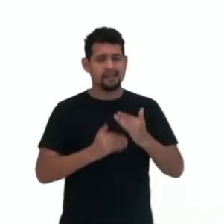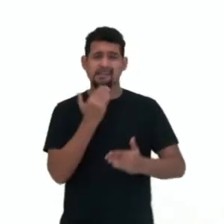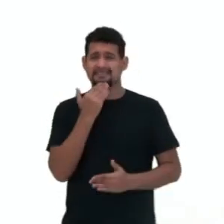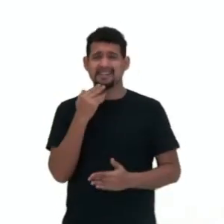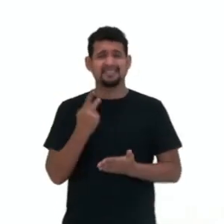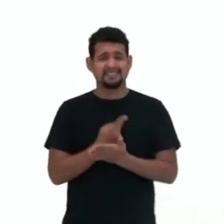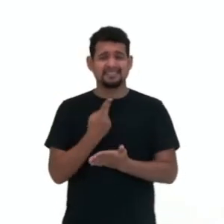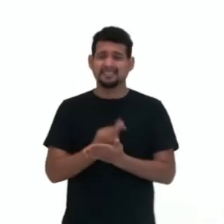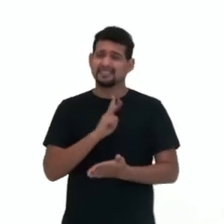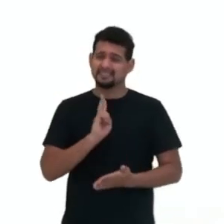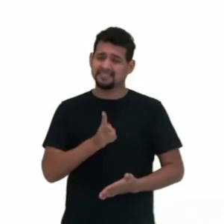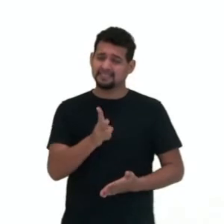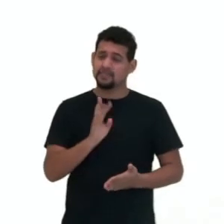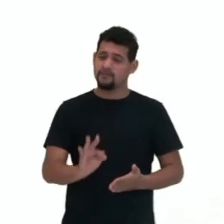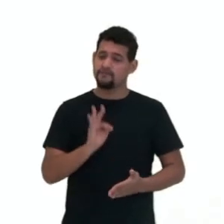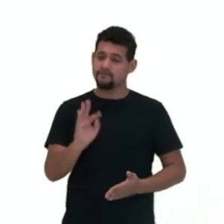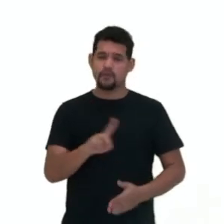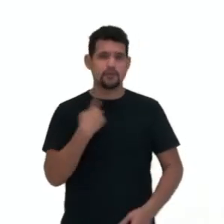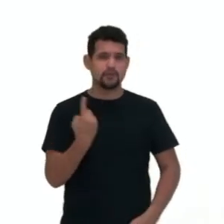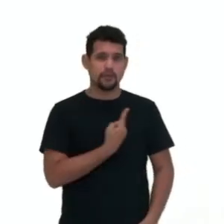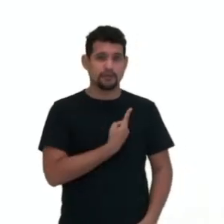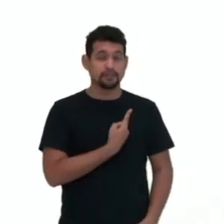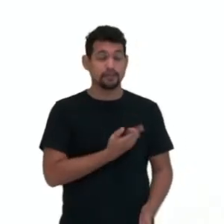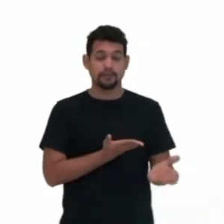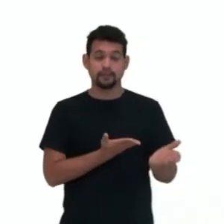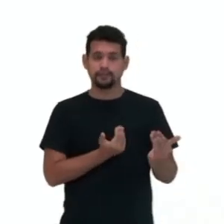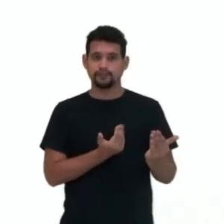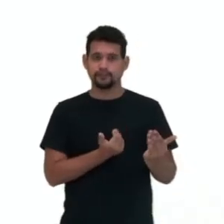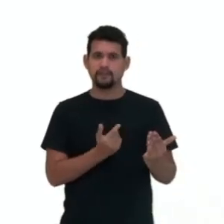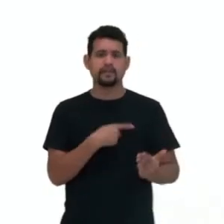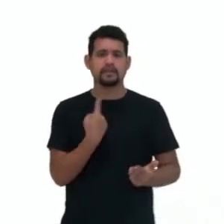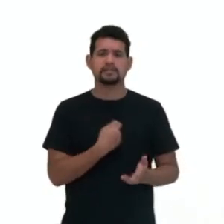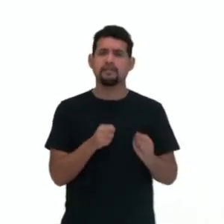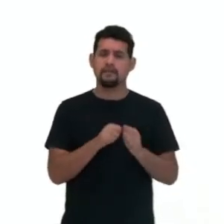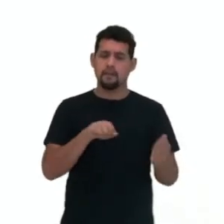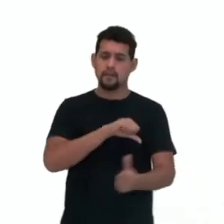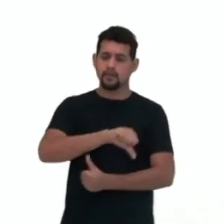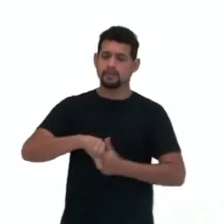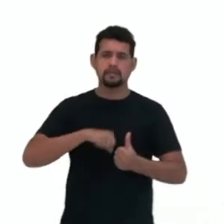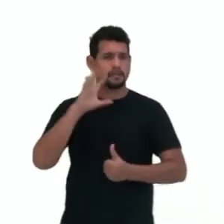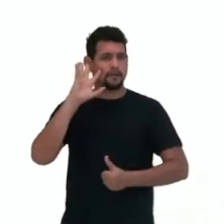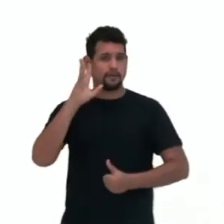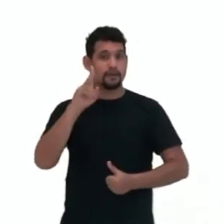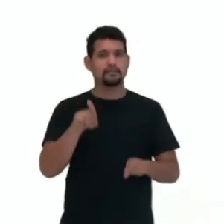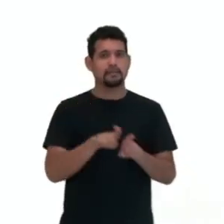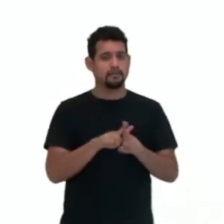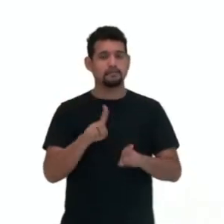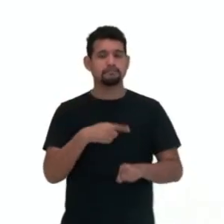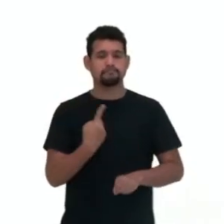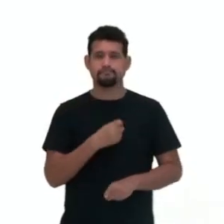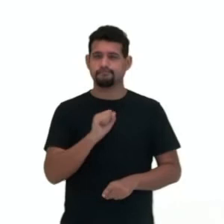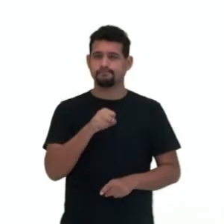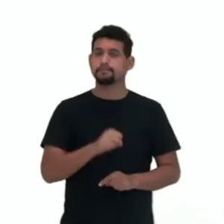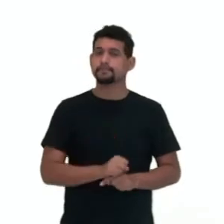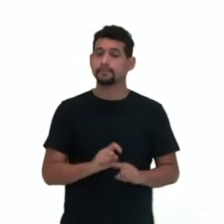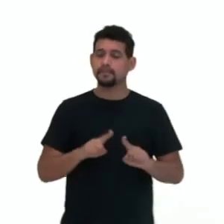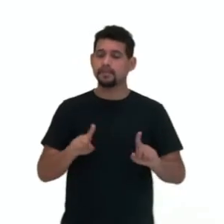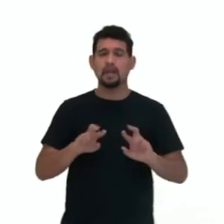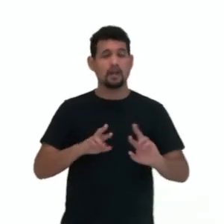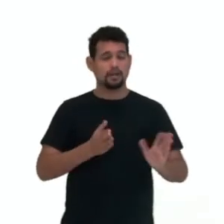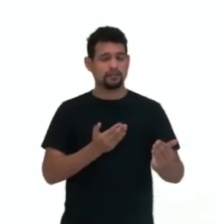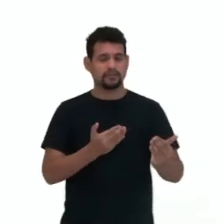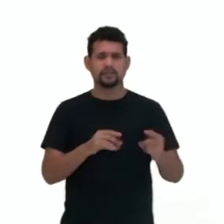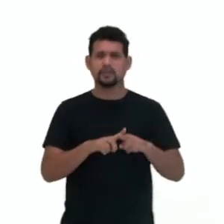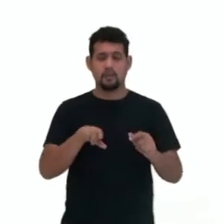no futuro, nós, os jovens, faremos a mudança acontecer por nós mesmos. A juventude